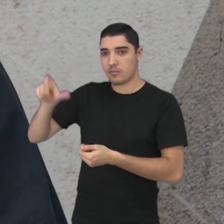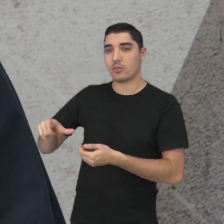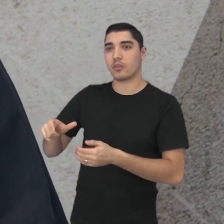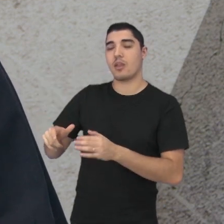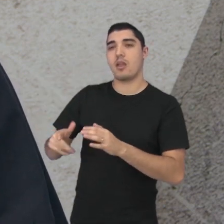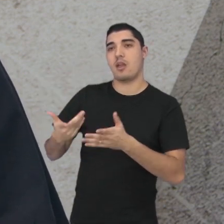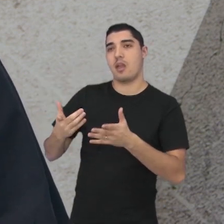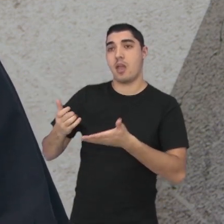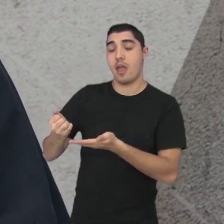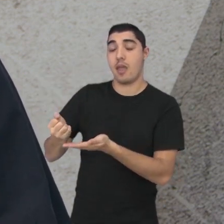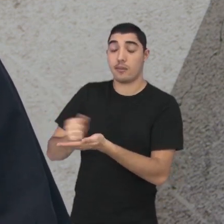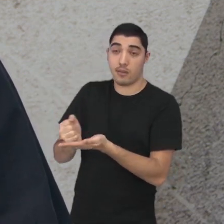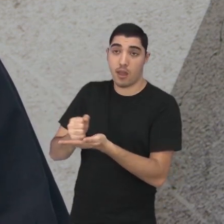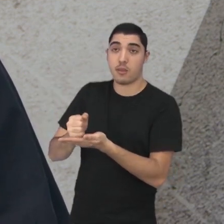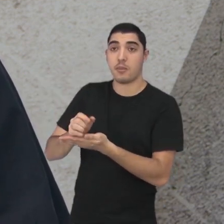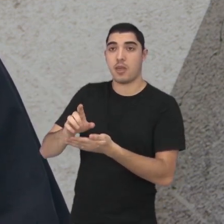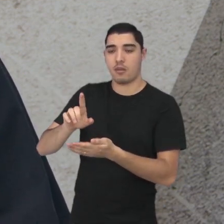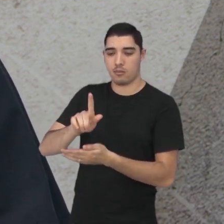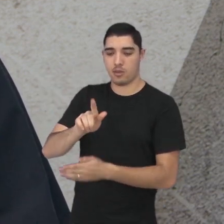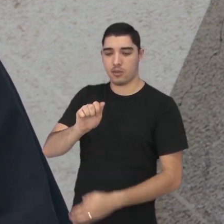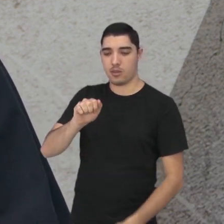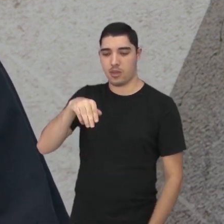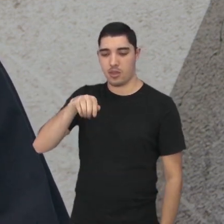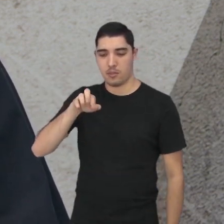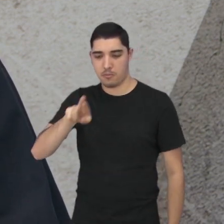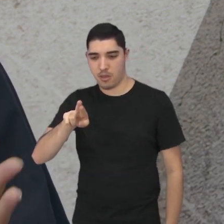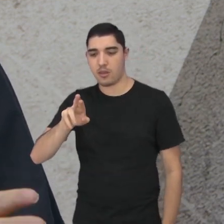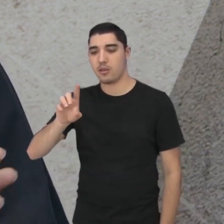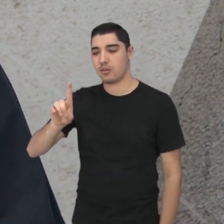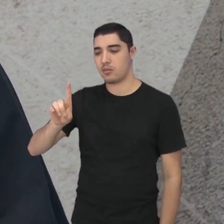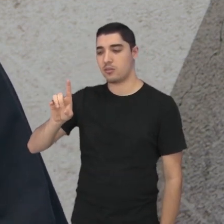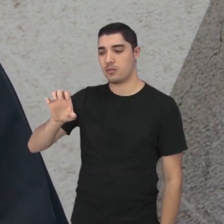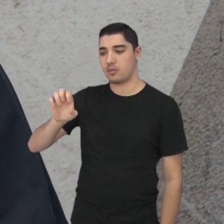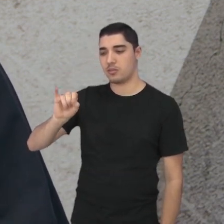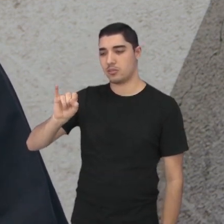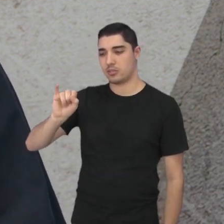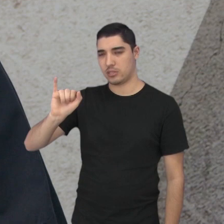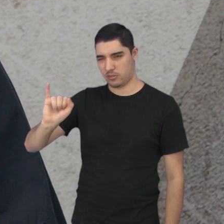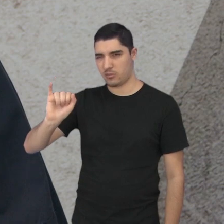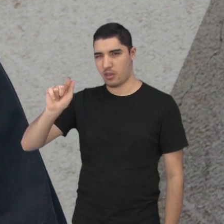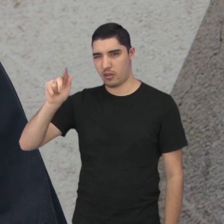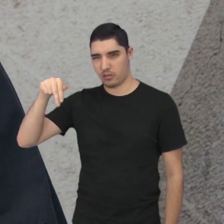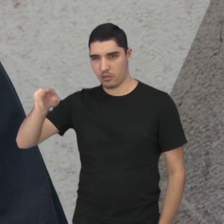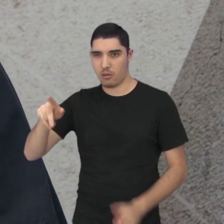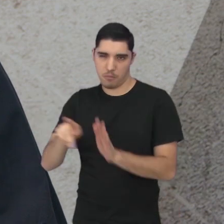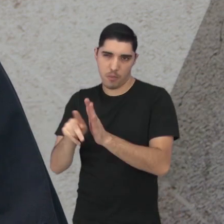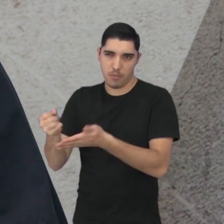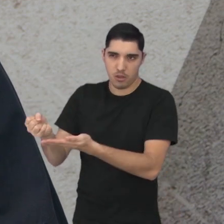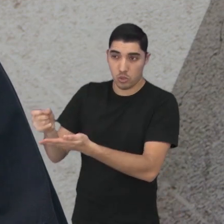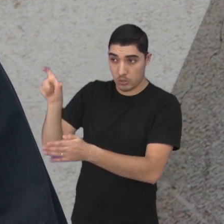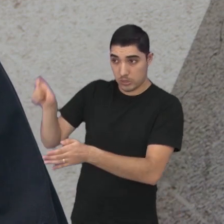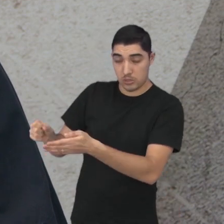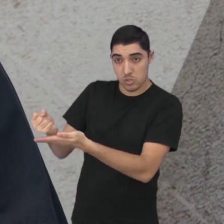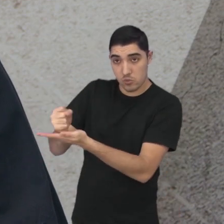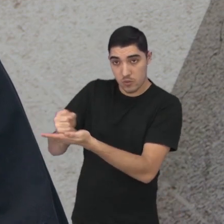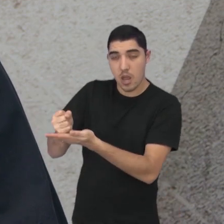game designer, é uma função inicial que geralmente todas as empresas de desenvolvimento de jogos vão precisar. A gente menciona